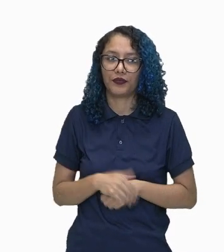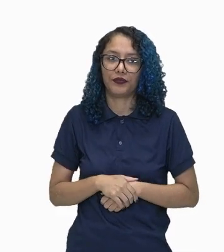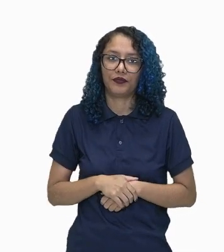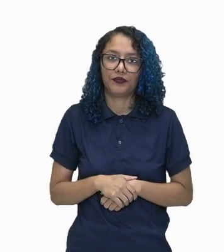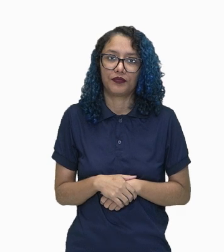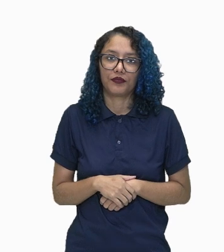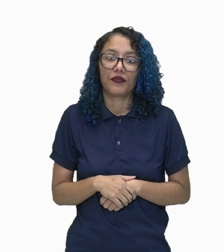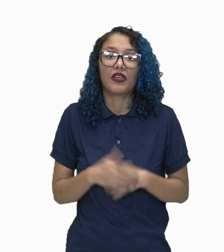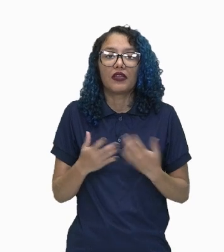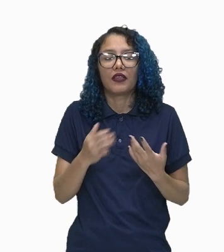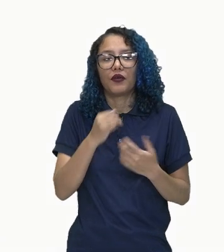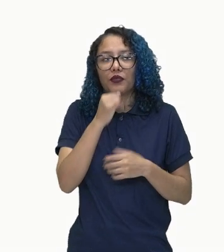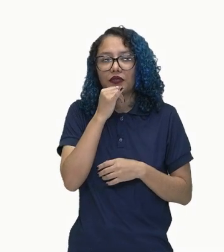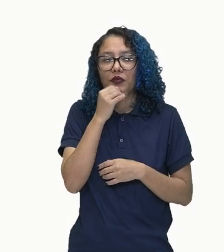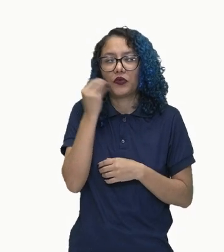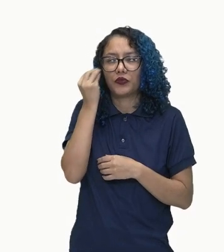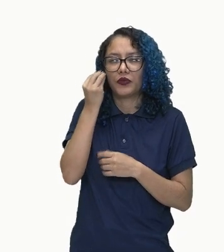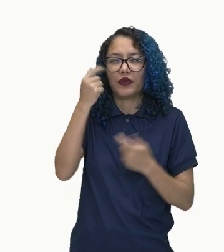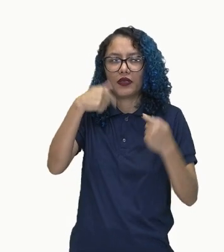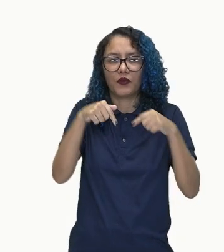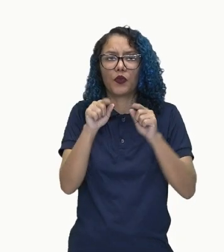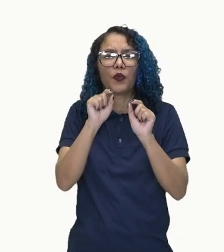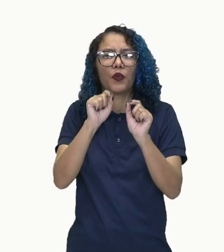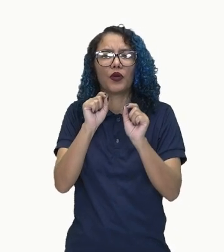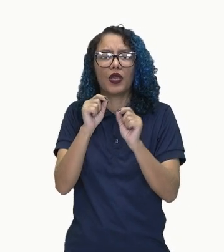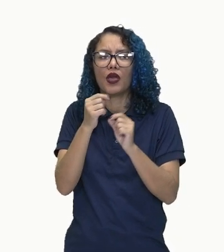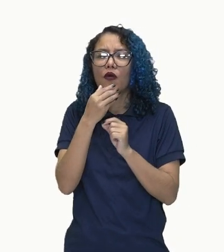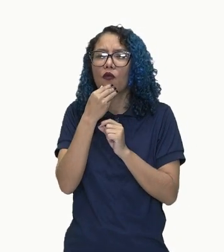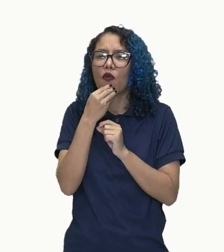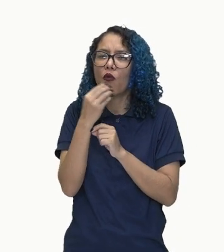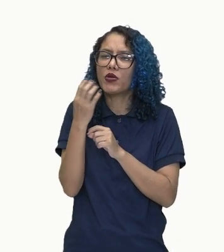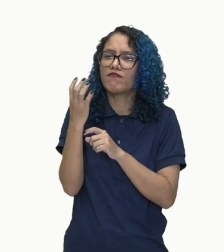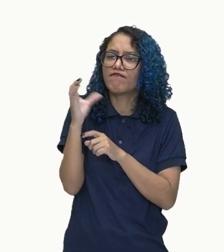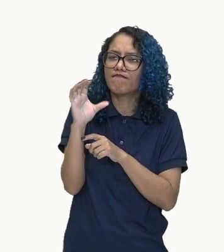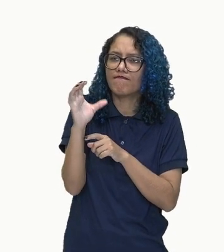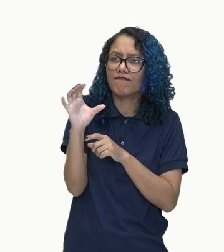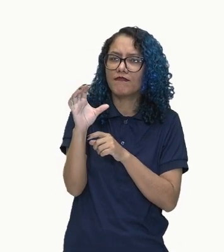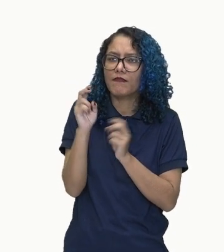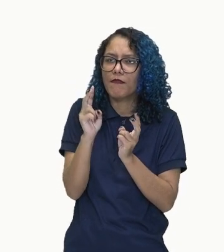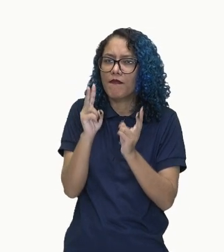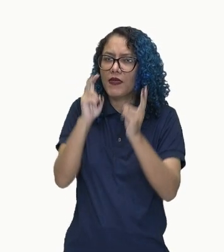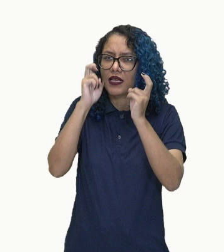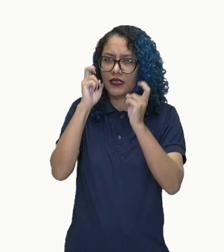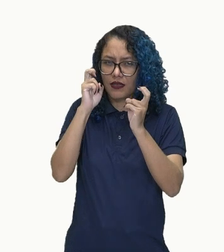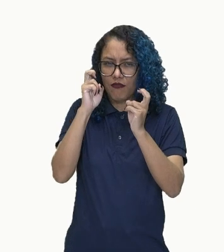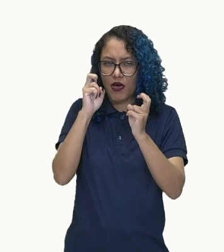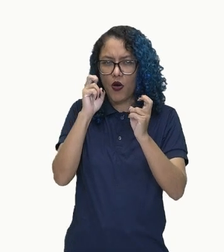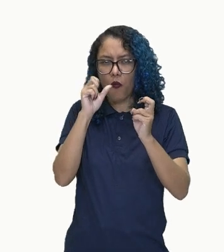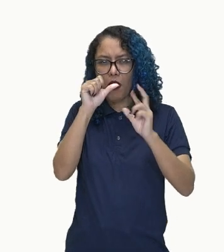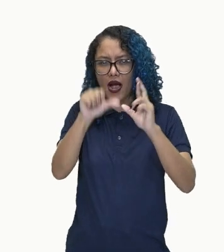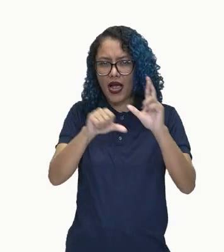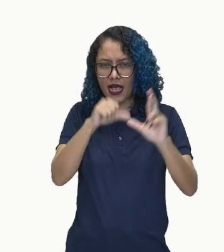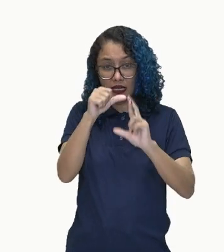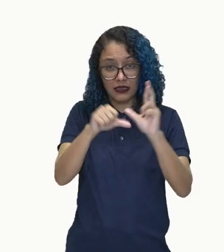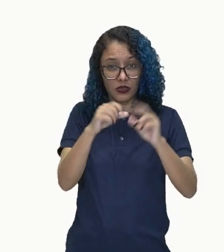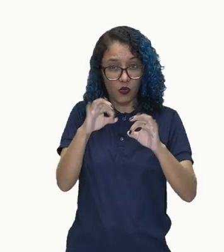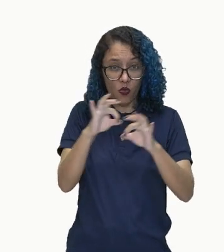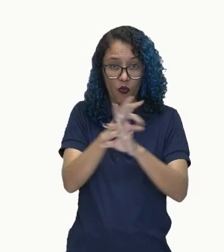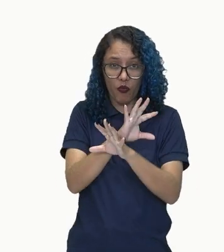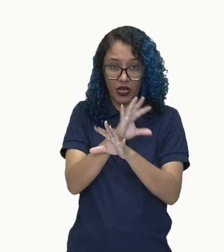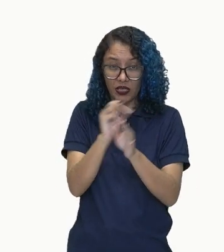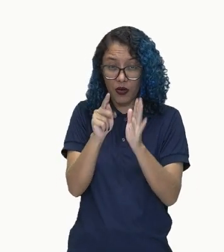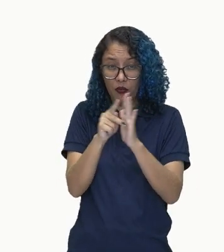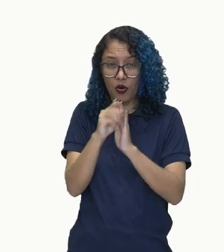químico, um cientista observou a reação de combustão completa de